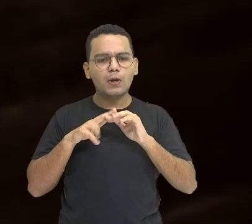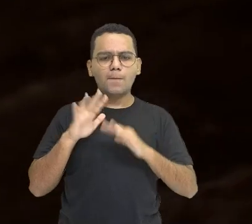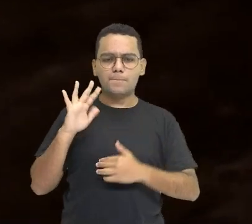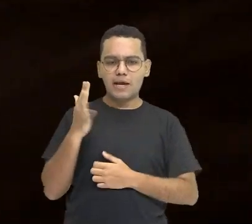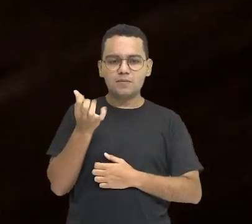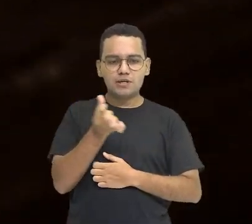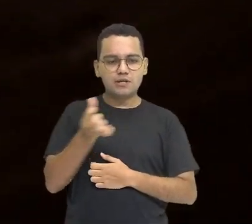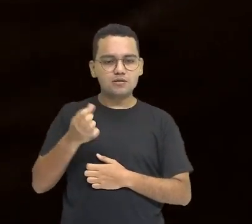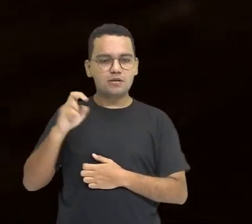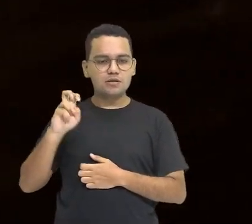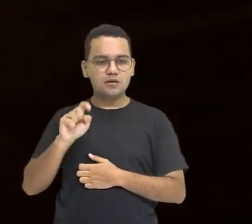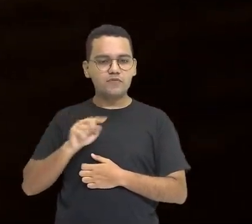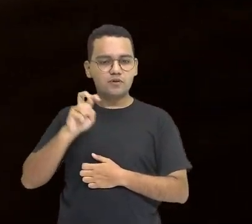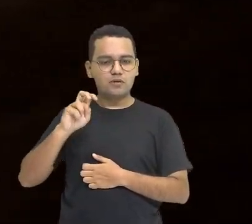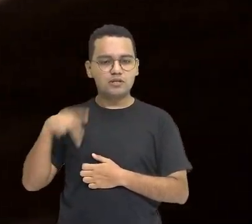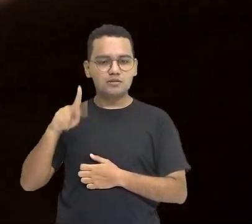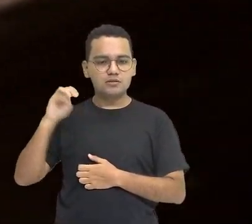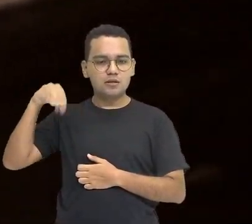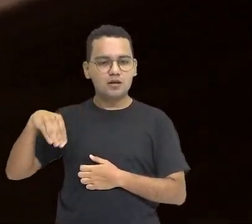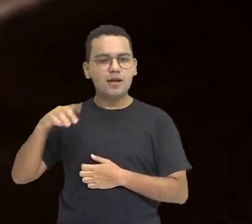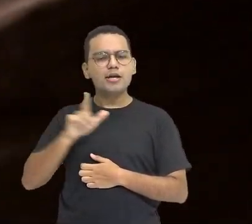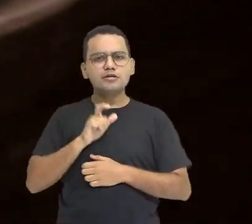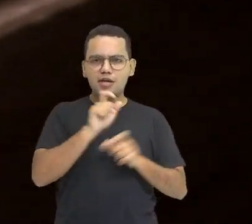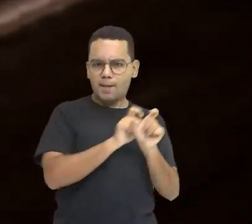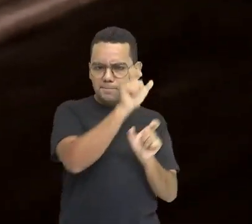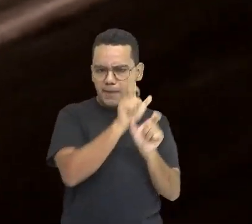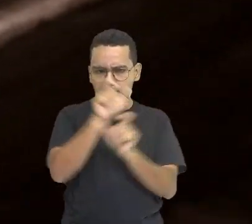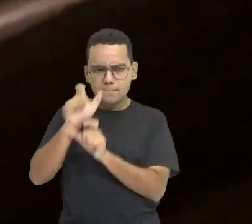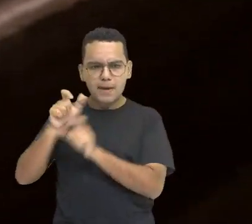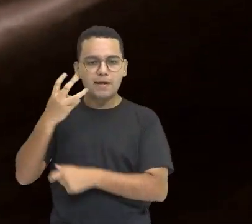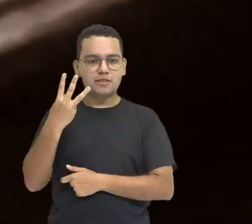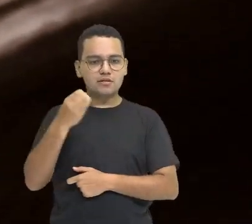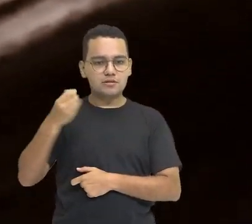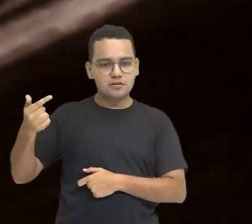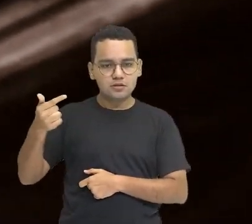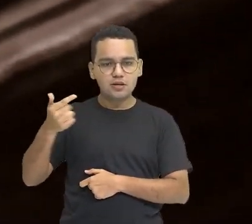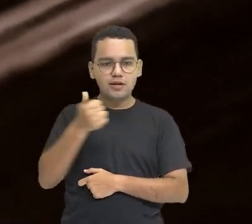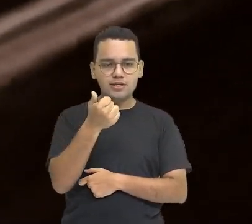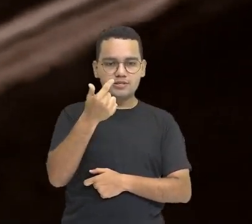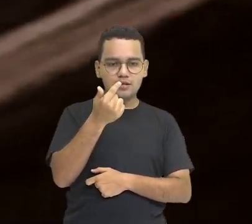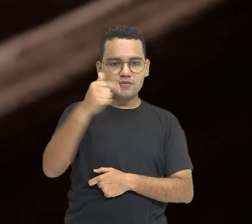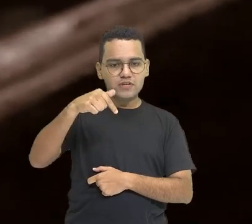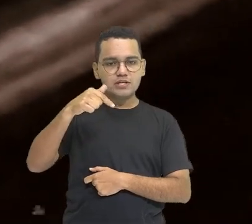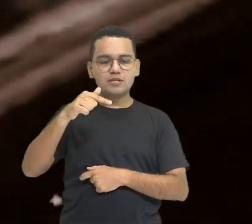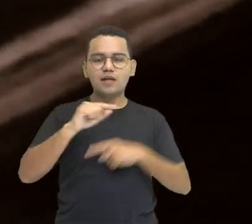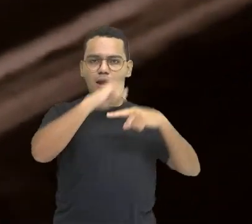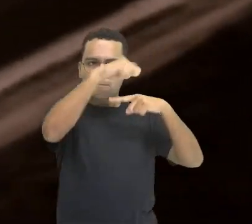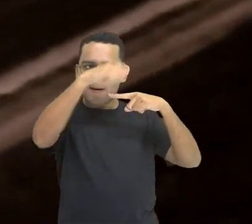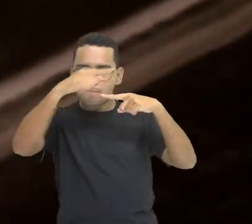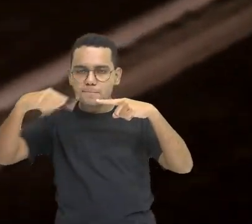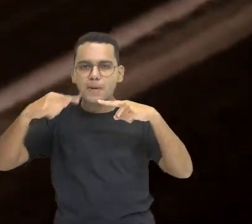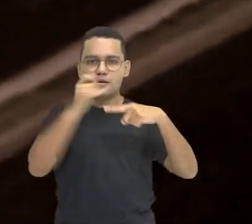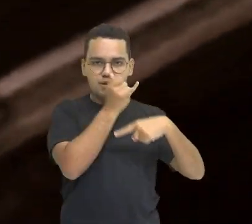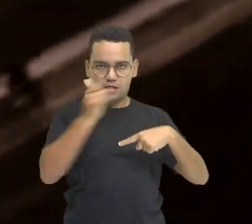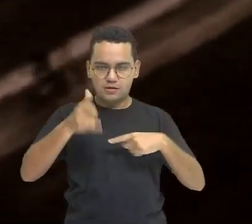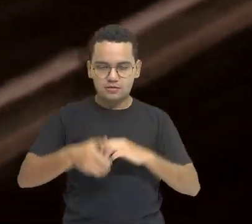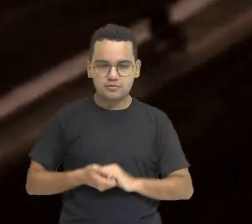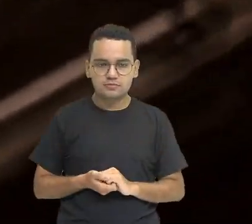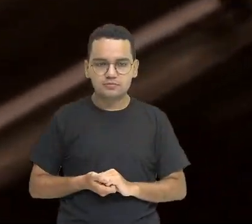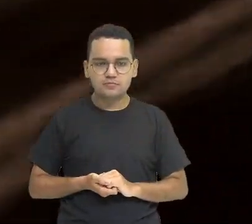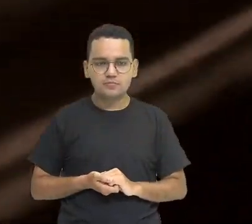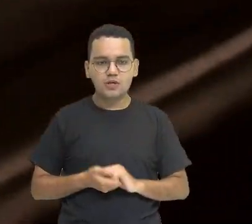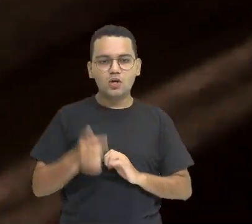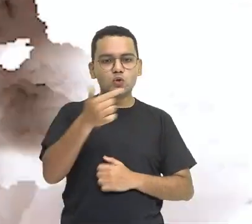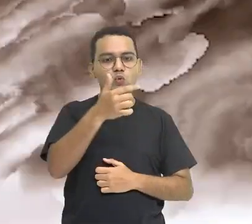de extensão, 302 torres de observação e 127 redes metálicas eletrificadas. Cerca de 200 pessoas